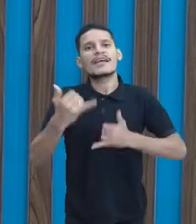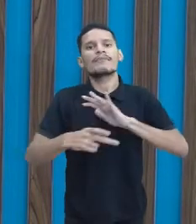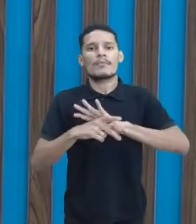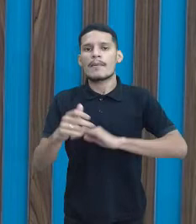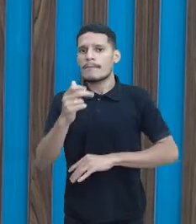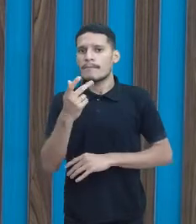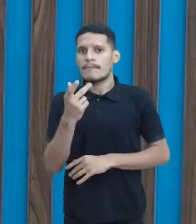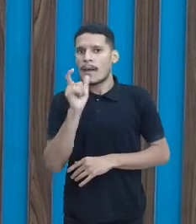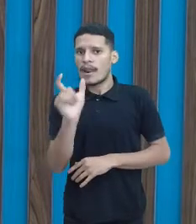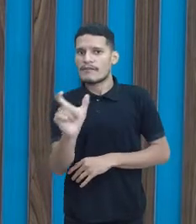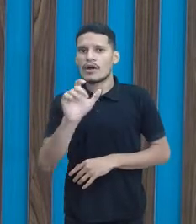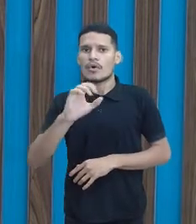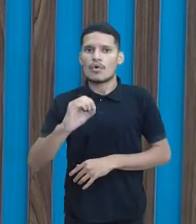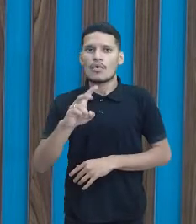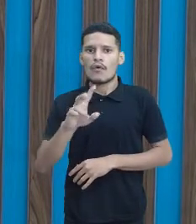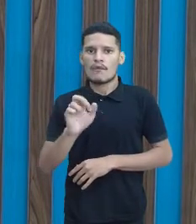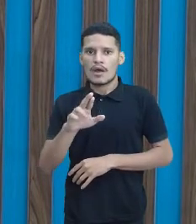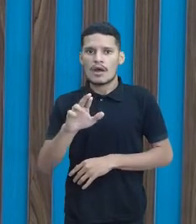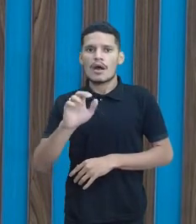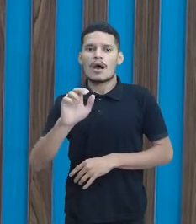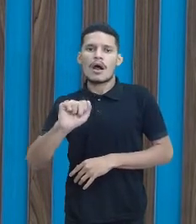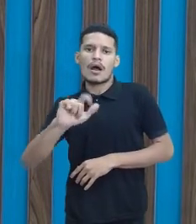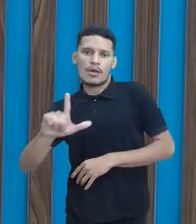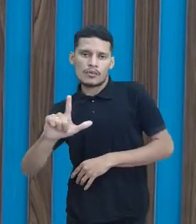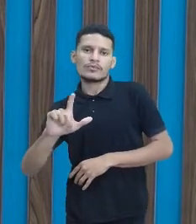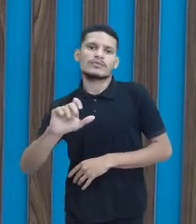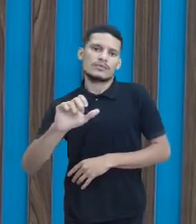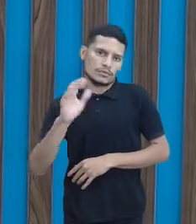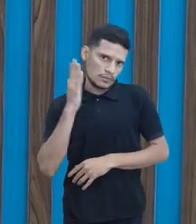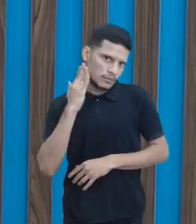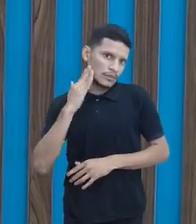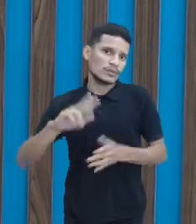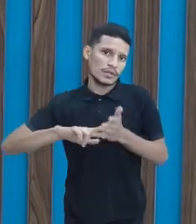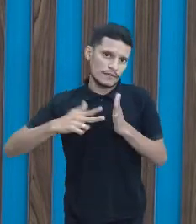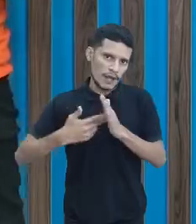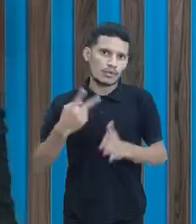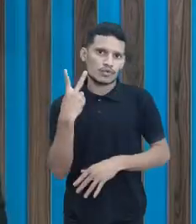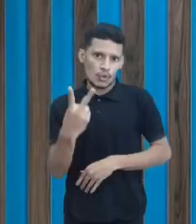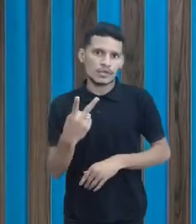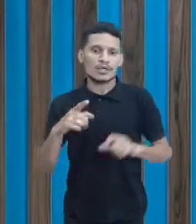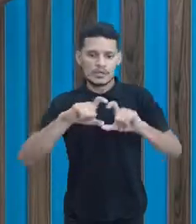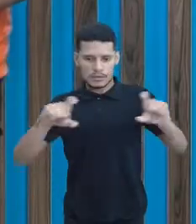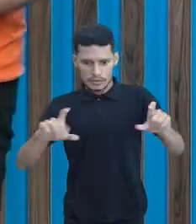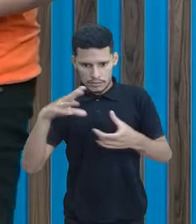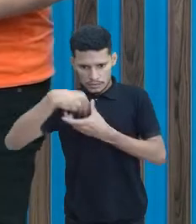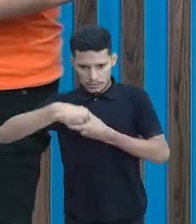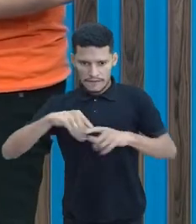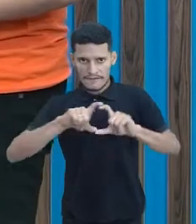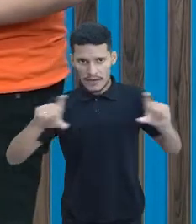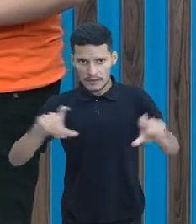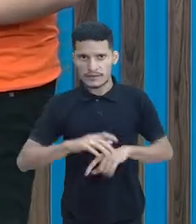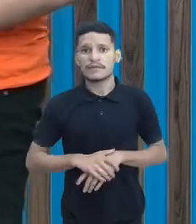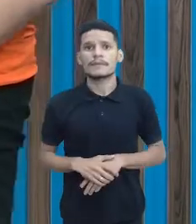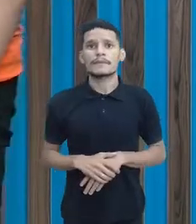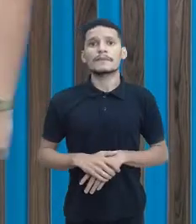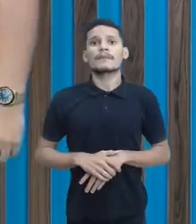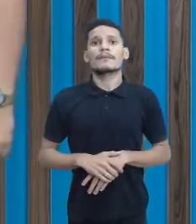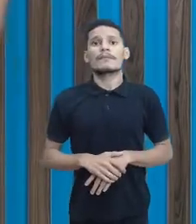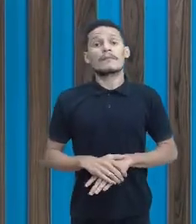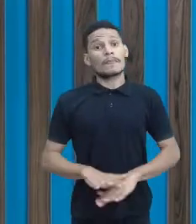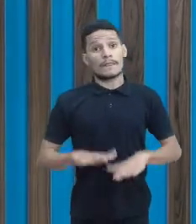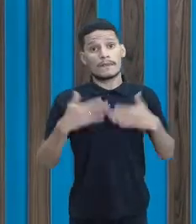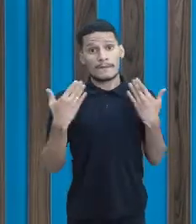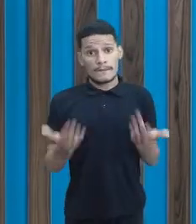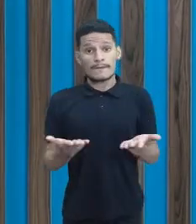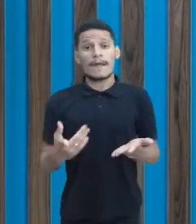porque como ela tem praticamente dois sentidos, os dois sentidos têm a ver com a frase. Olha que legal. Estudando aqui ao máximo. Então, aqui